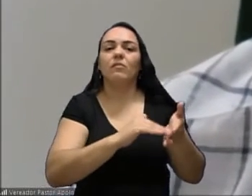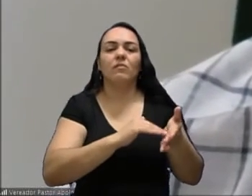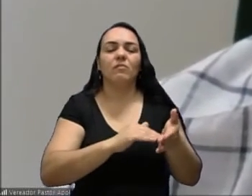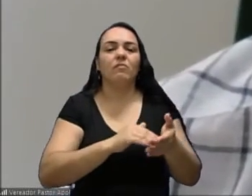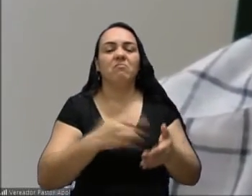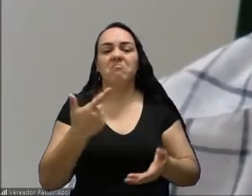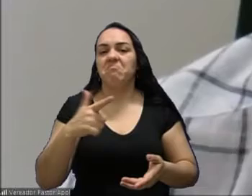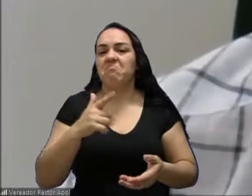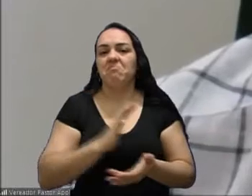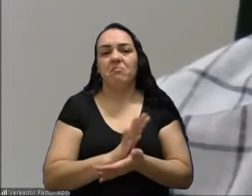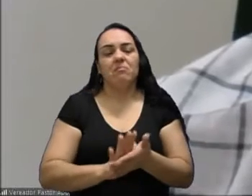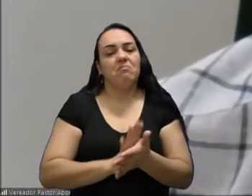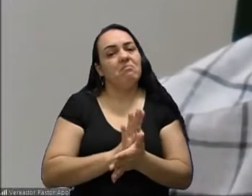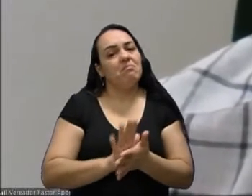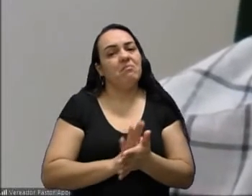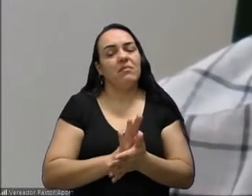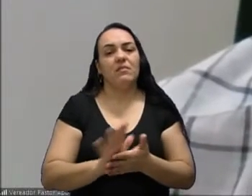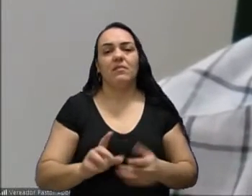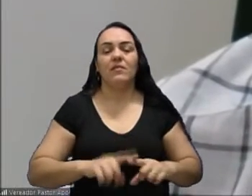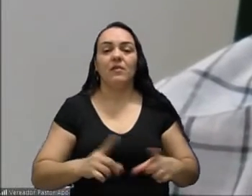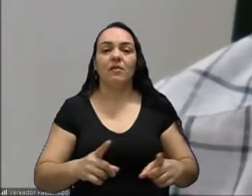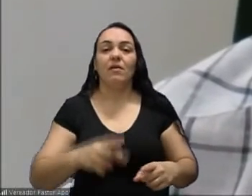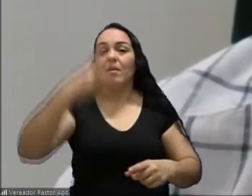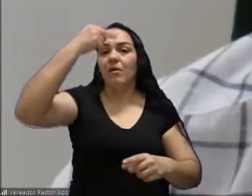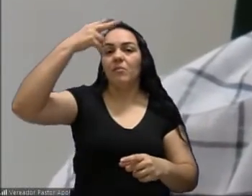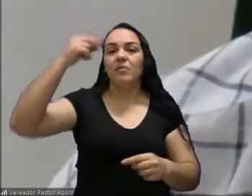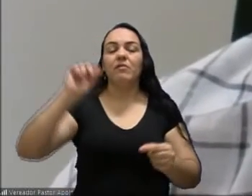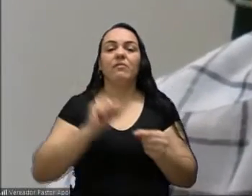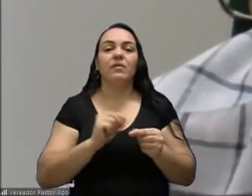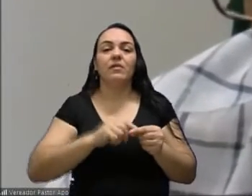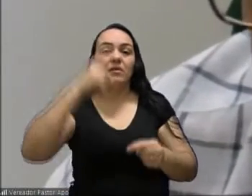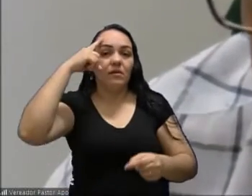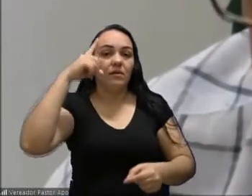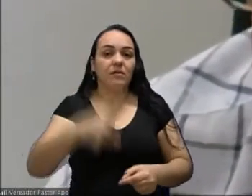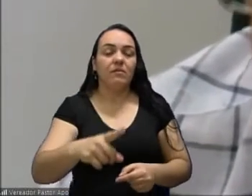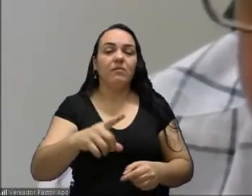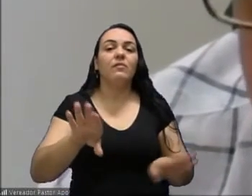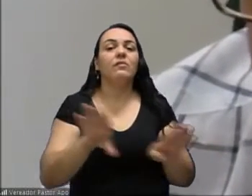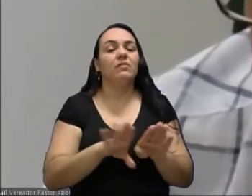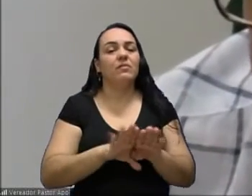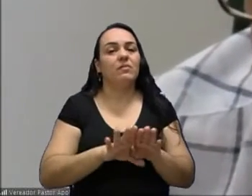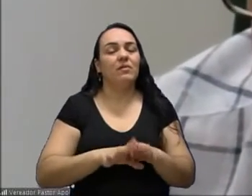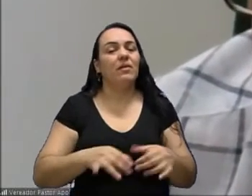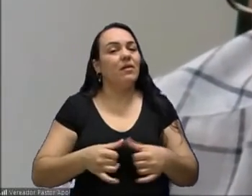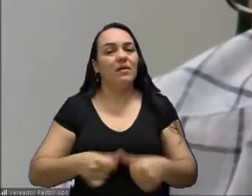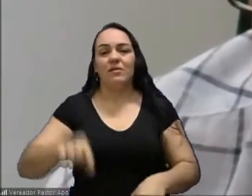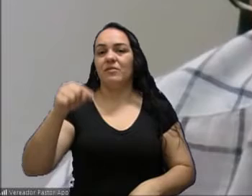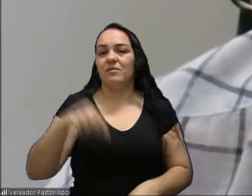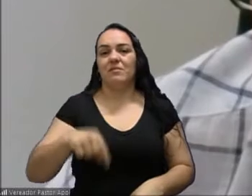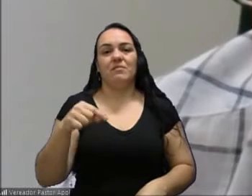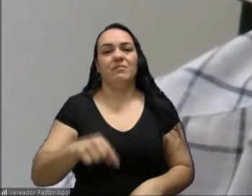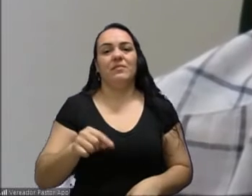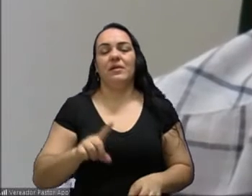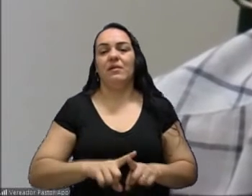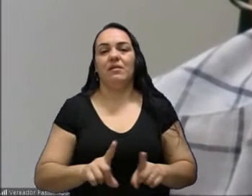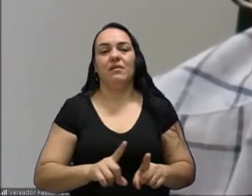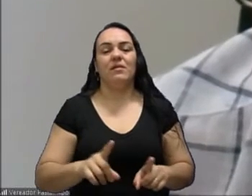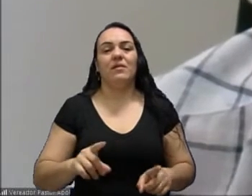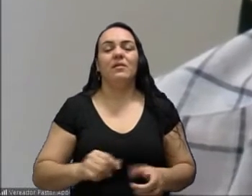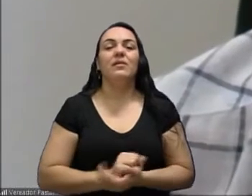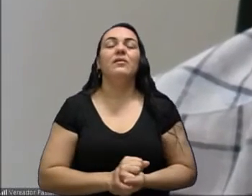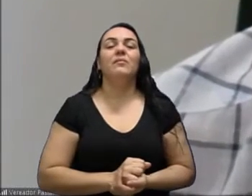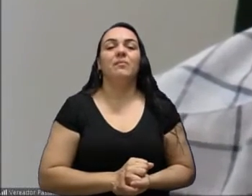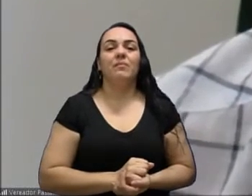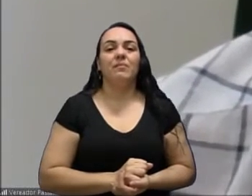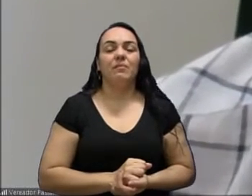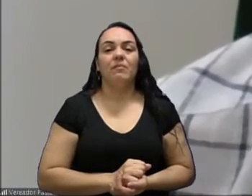resolver absolutamente nada. Quem vai resolver isso é a prefeita, mas infelizmente a prefeita não está no momento na